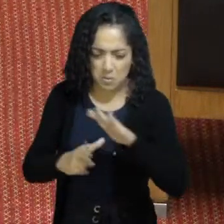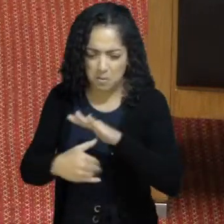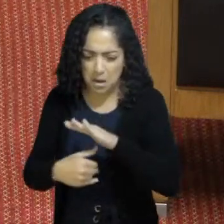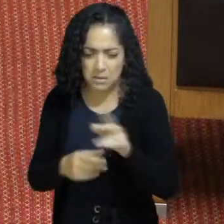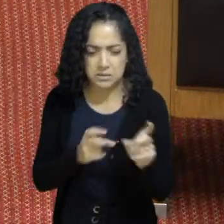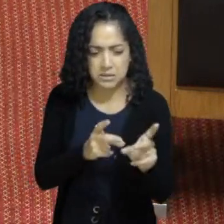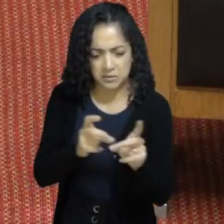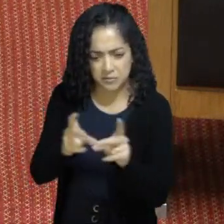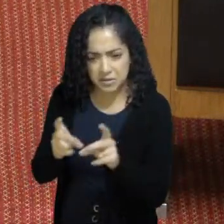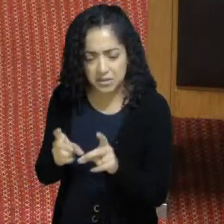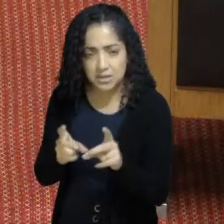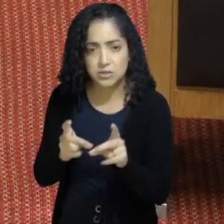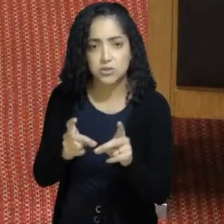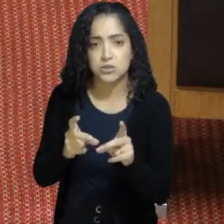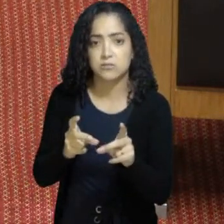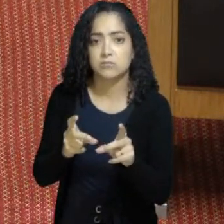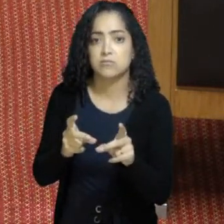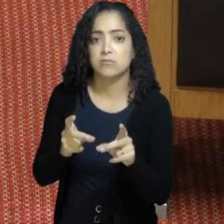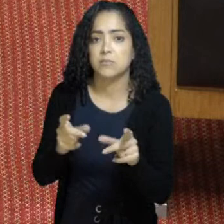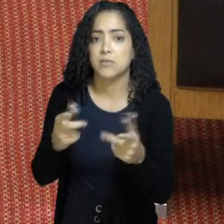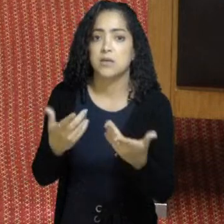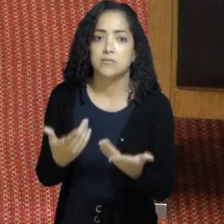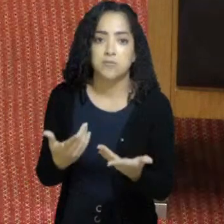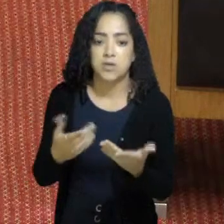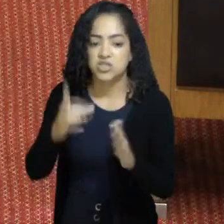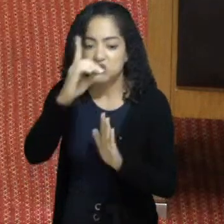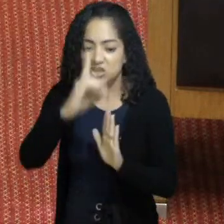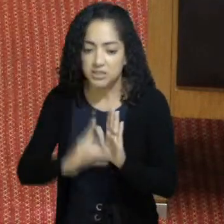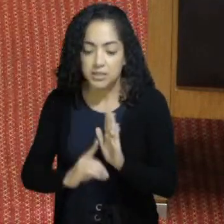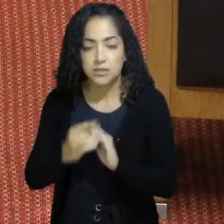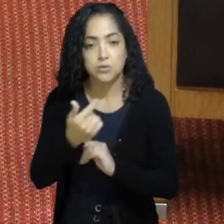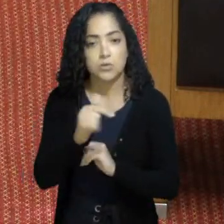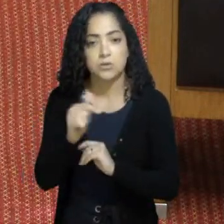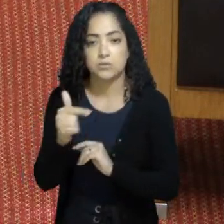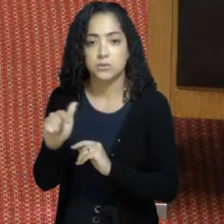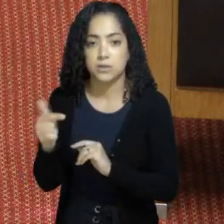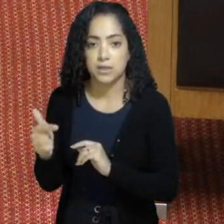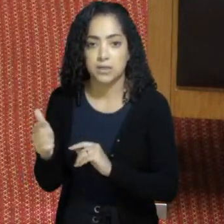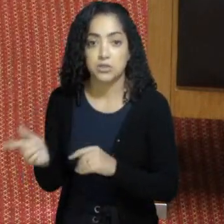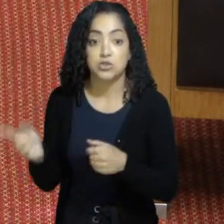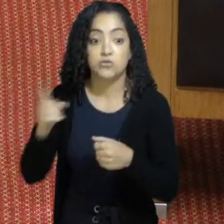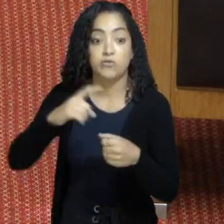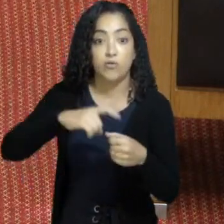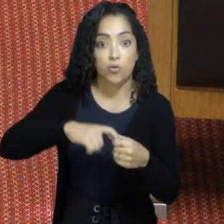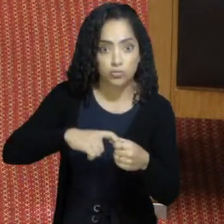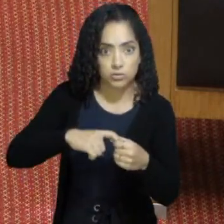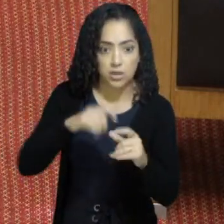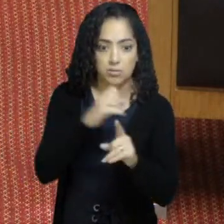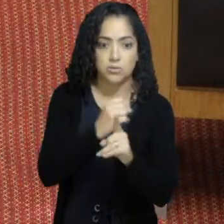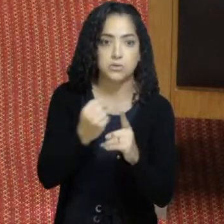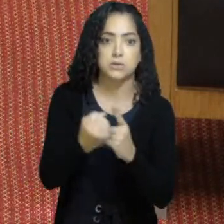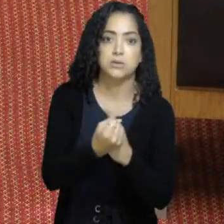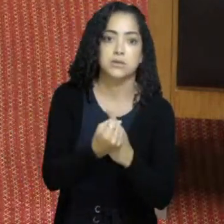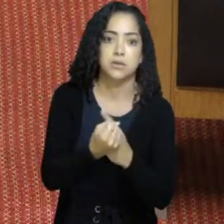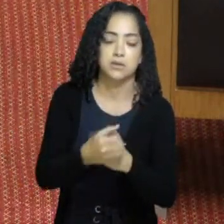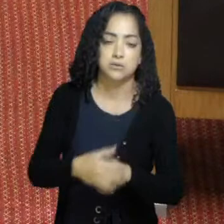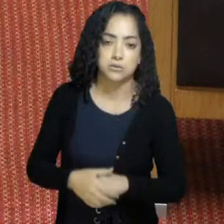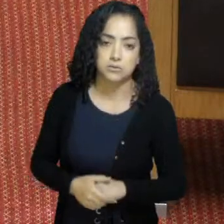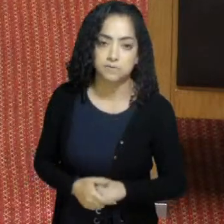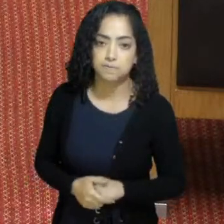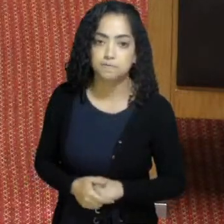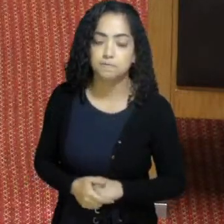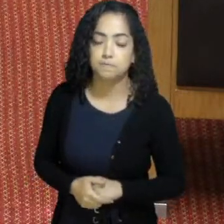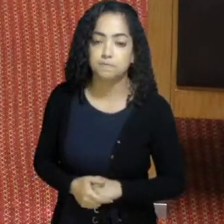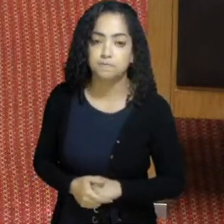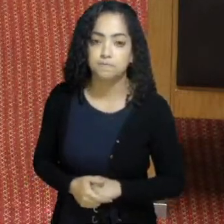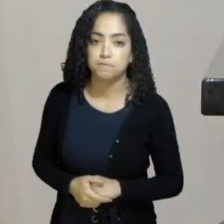traficante não deveria ter o direito de um dia voltar a pisar na rua depois de preso pela primeira vez obrigado